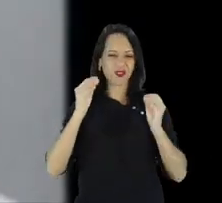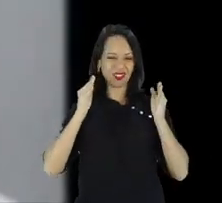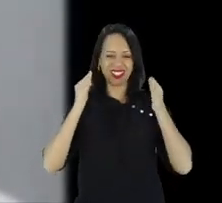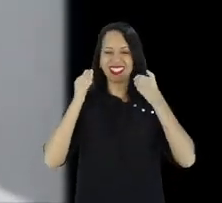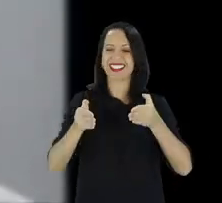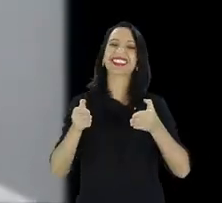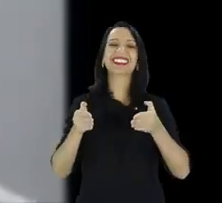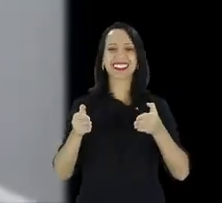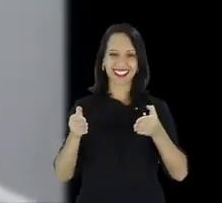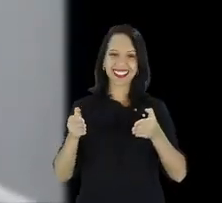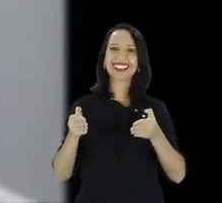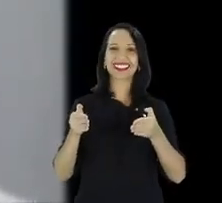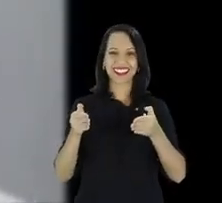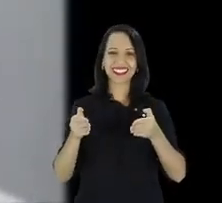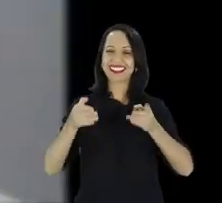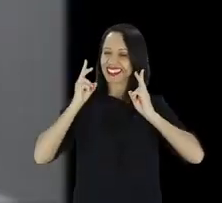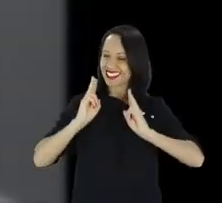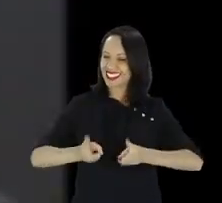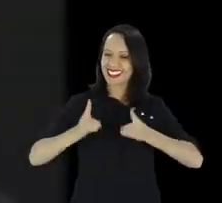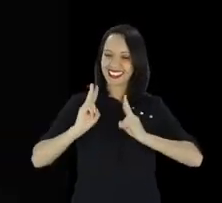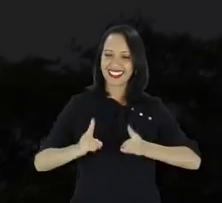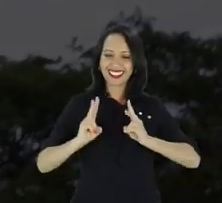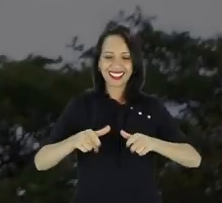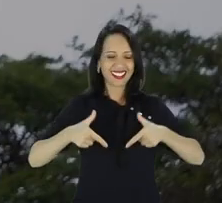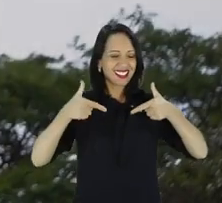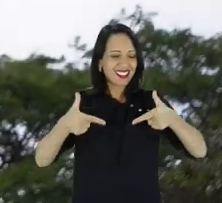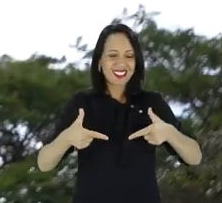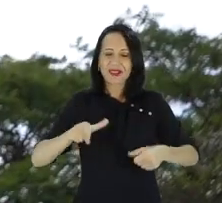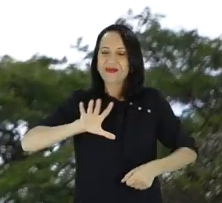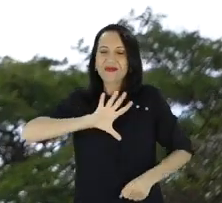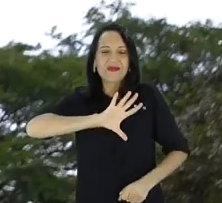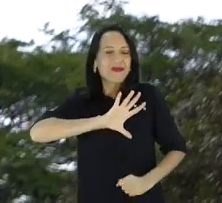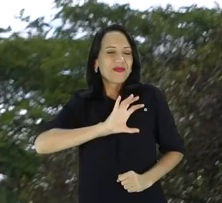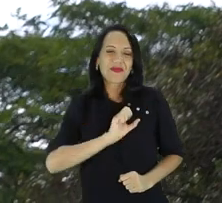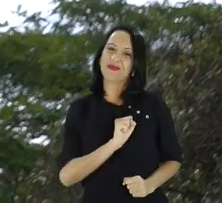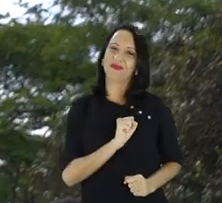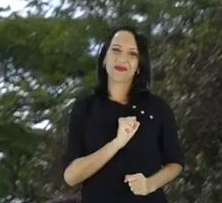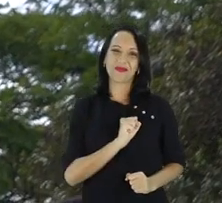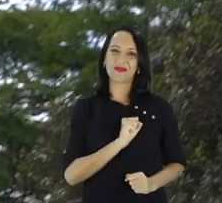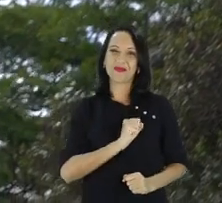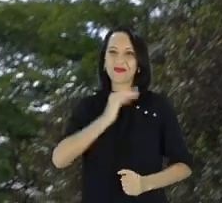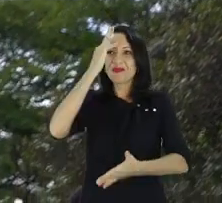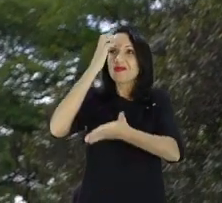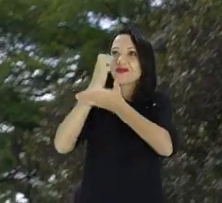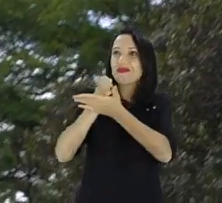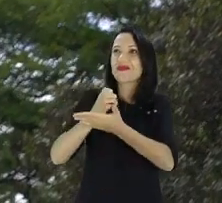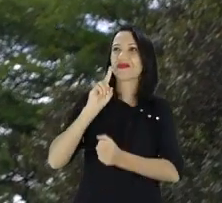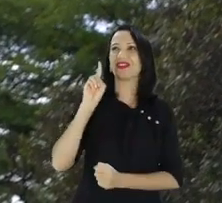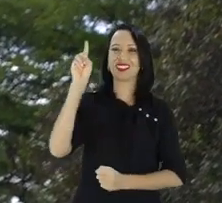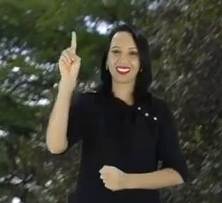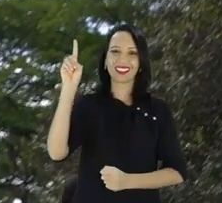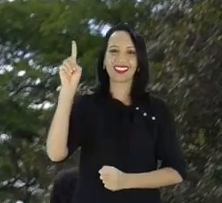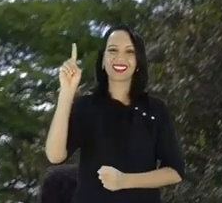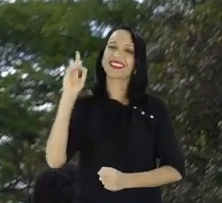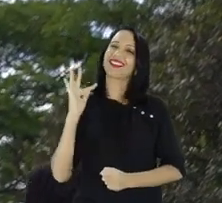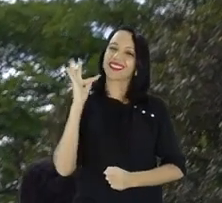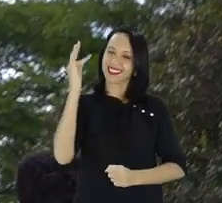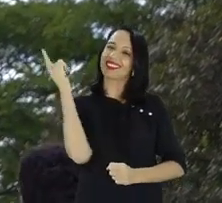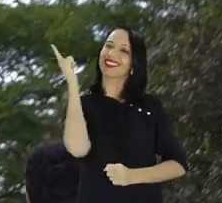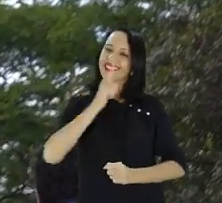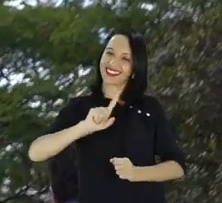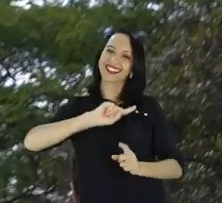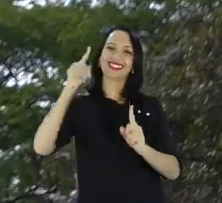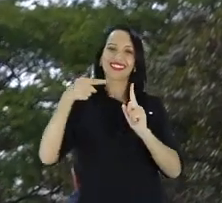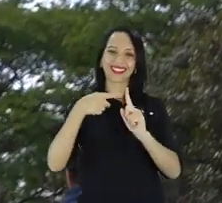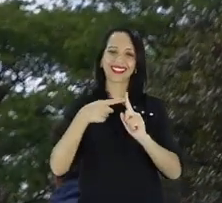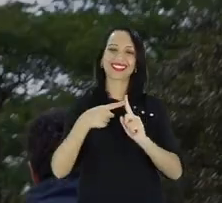determinação e sempre faça tudo com muito amor e com muita fé em Deus que um dia você chega lá